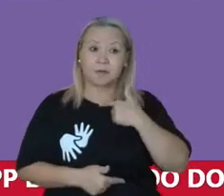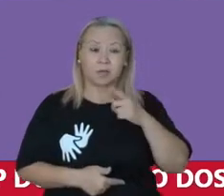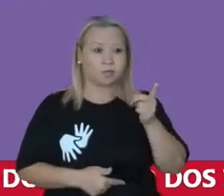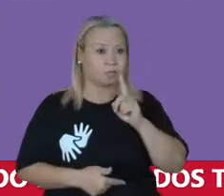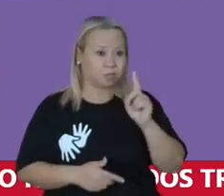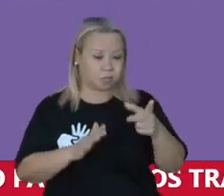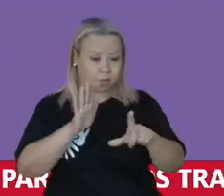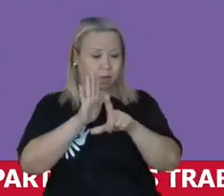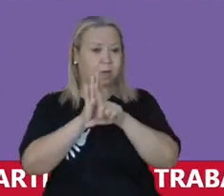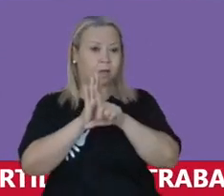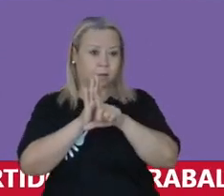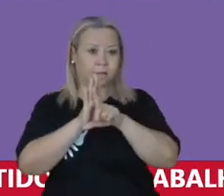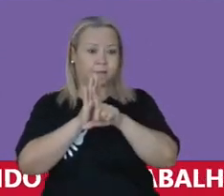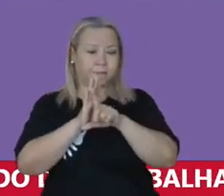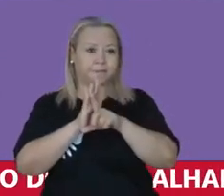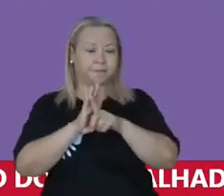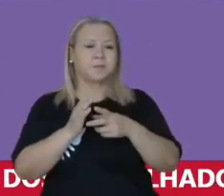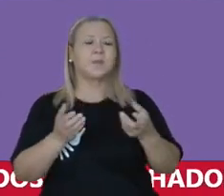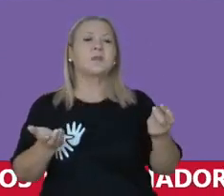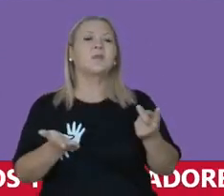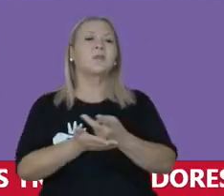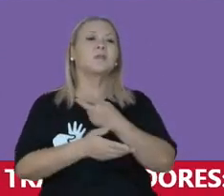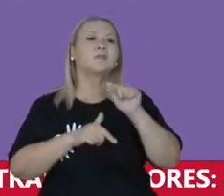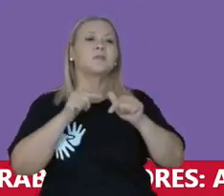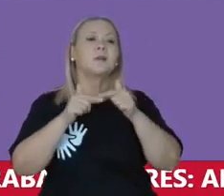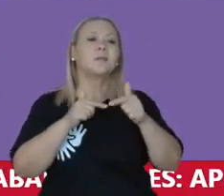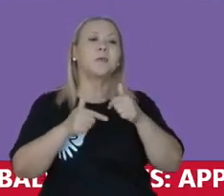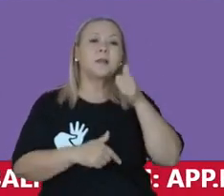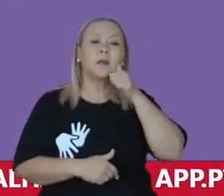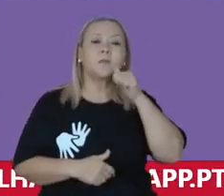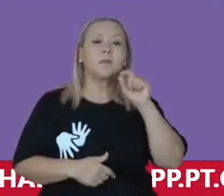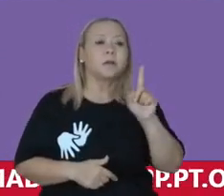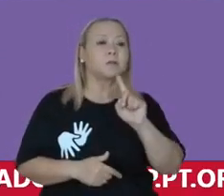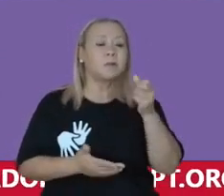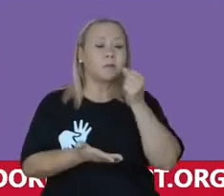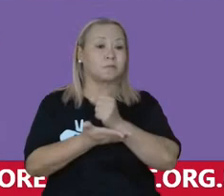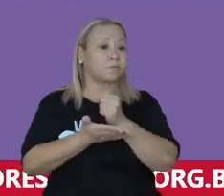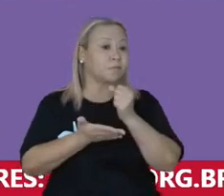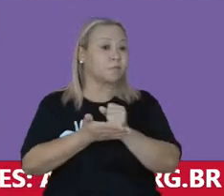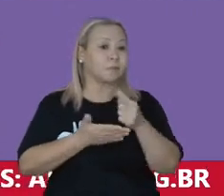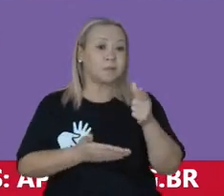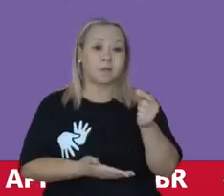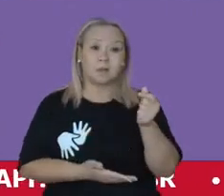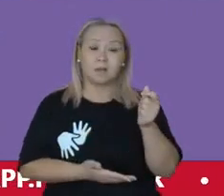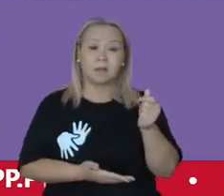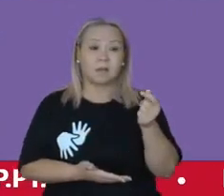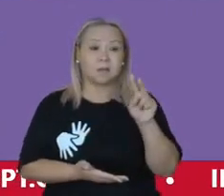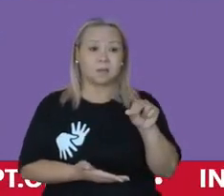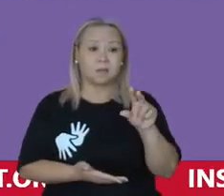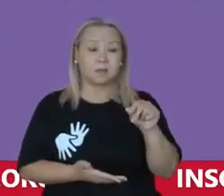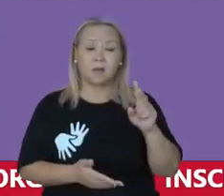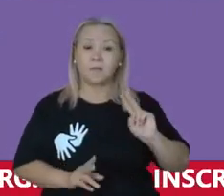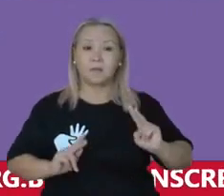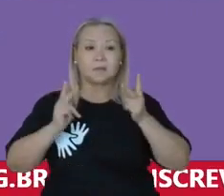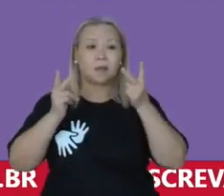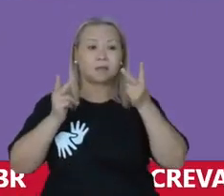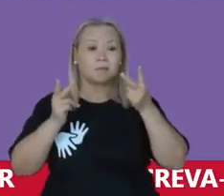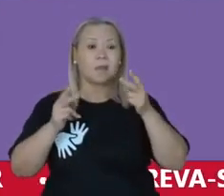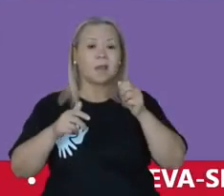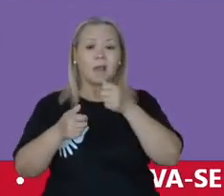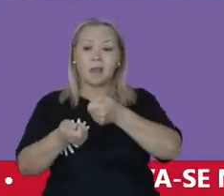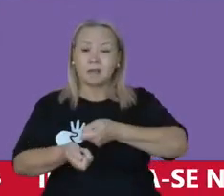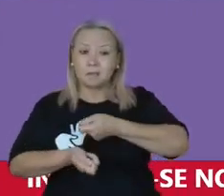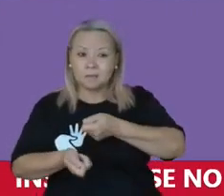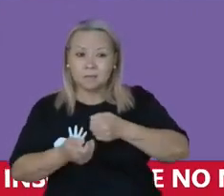ocorre, portanto, é que o trabalho da mulher não é registrado, não é valorizado. Em geral, é o trabalho doméstico, é